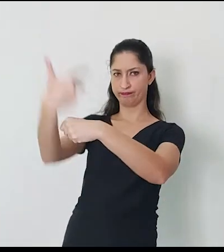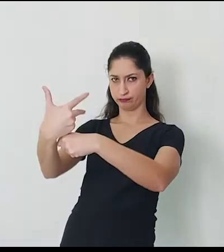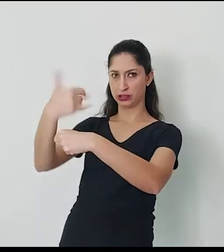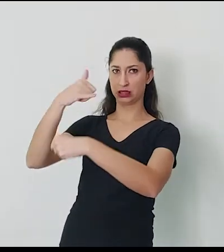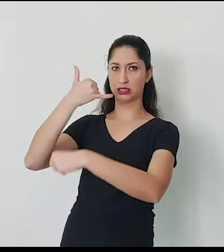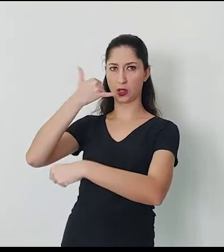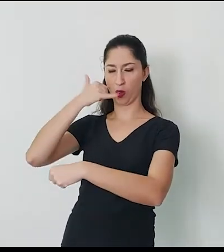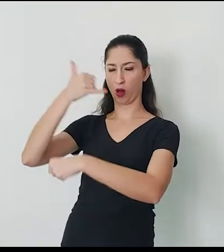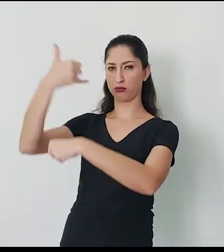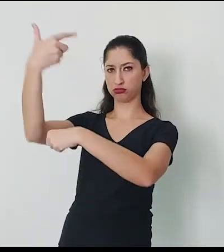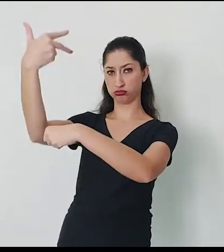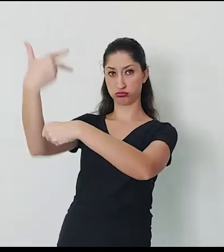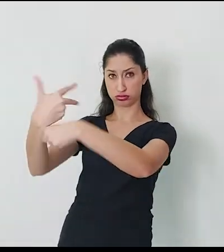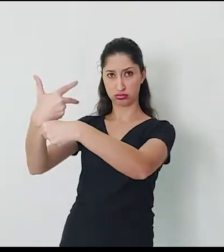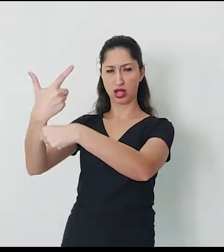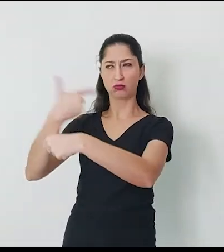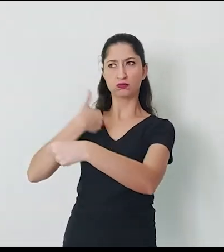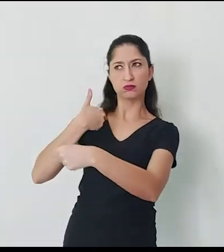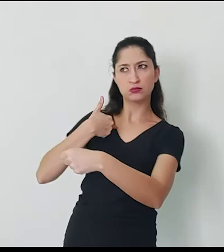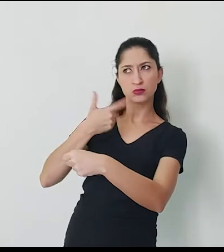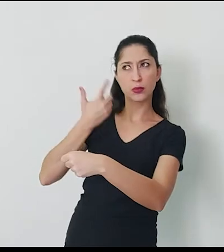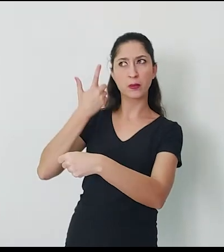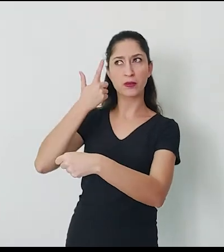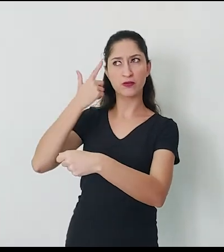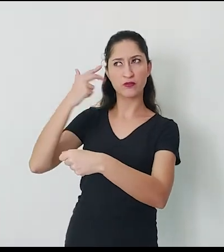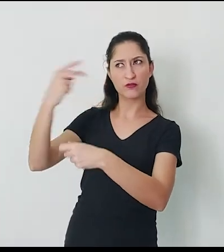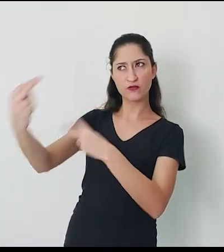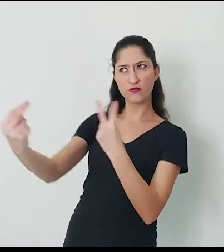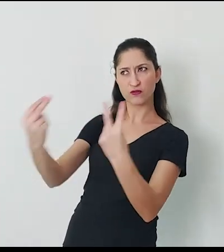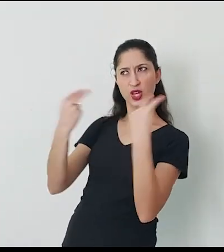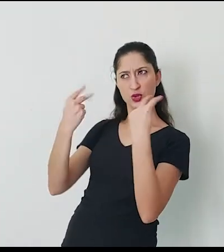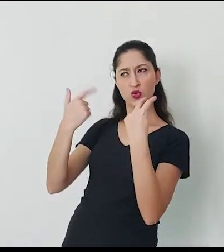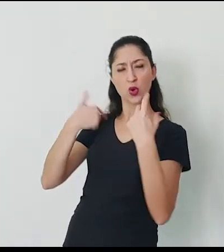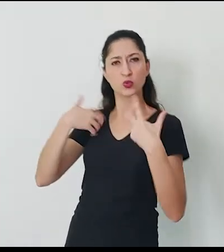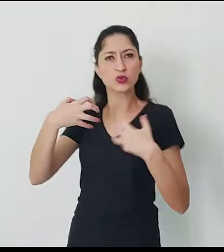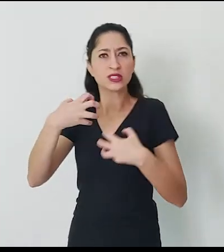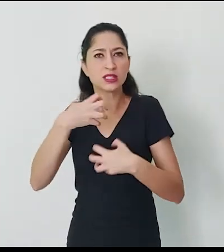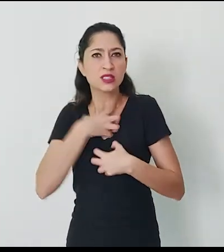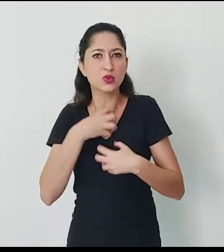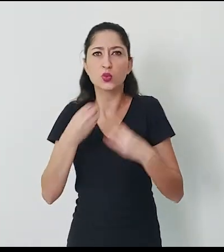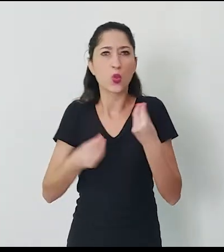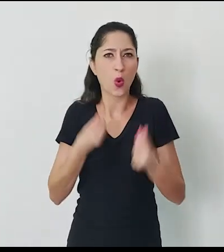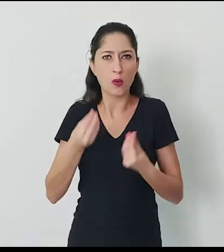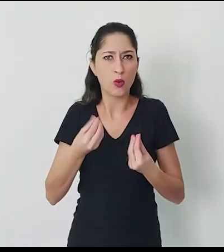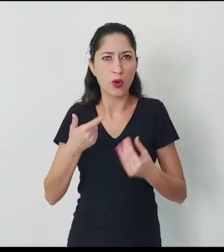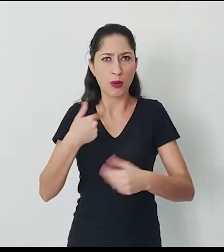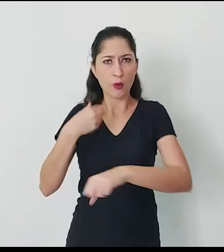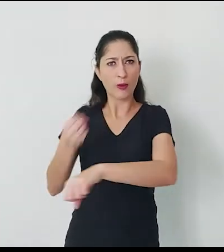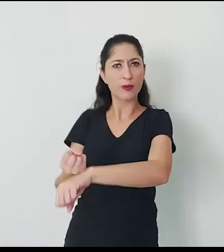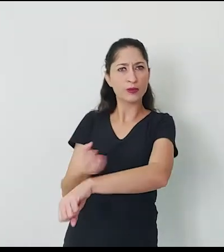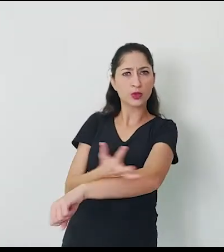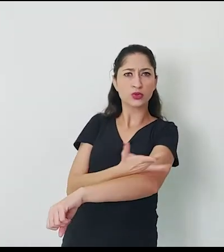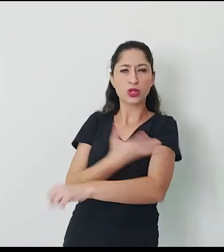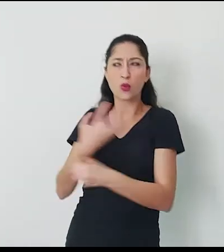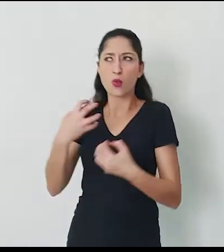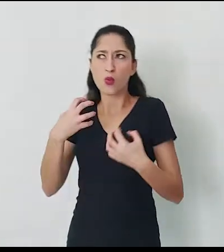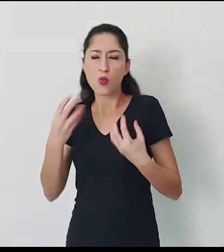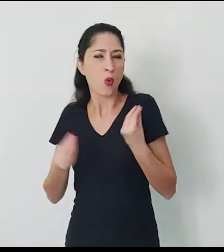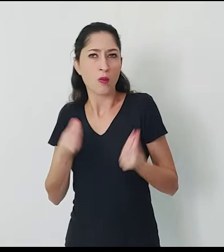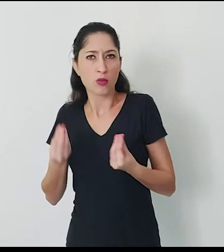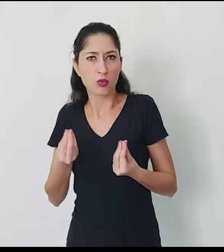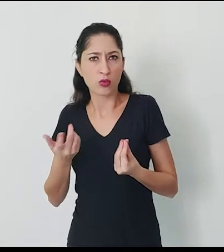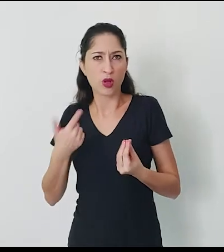celular, colocar ele filmando você, para ver como você reage, sabe? E se fazer 3 perguntas. Como eu me sinto